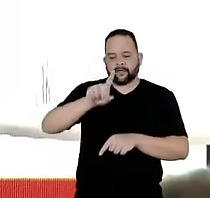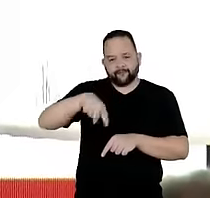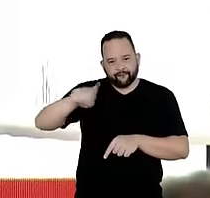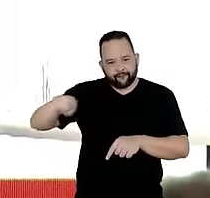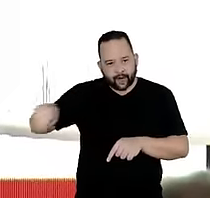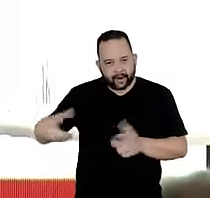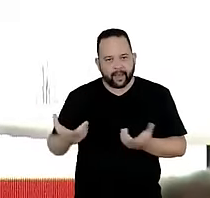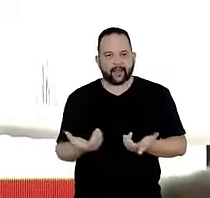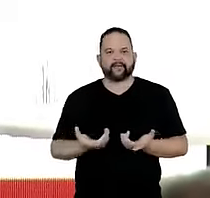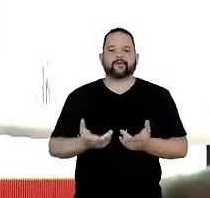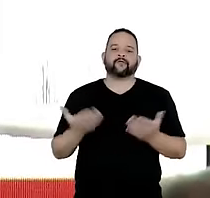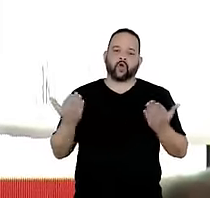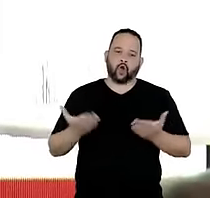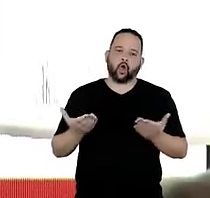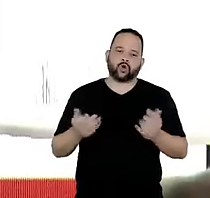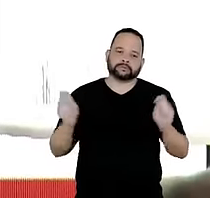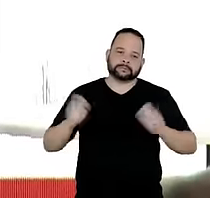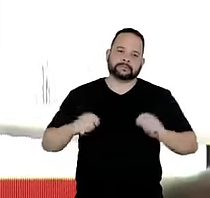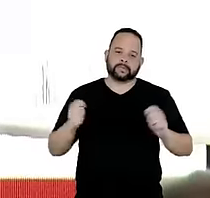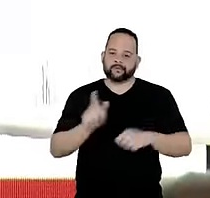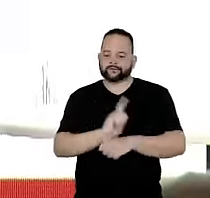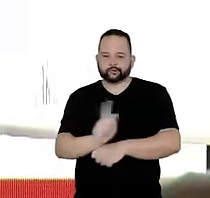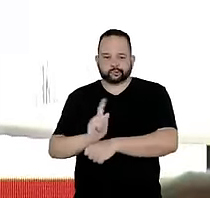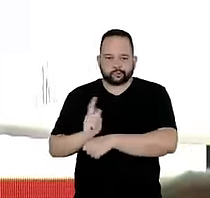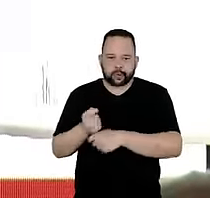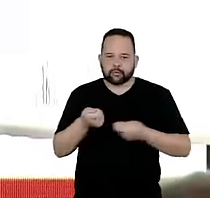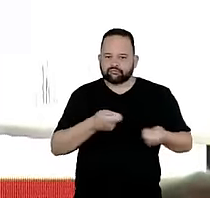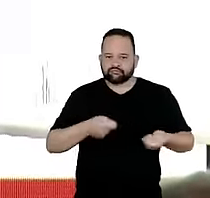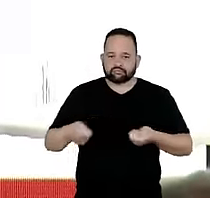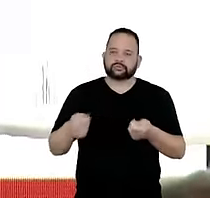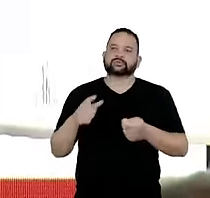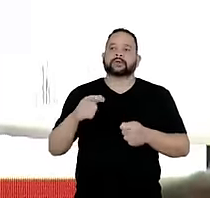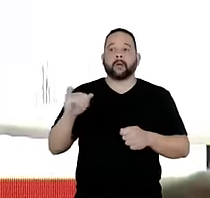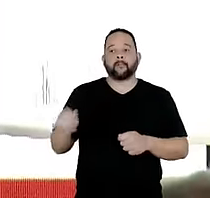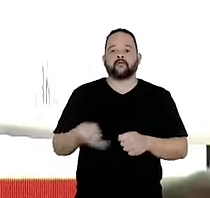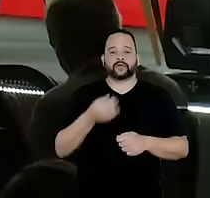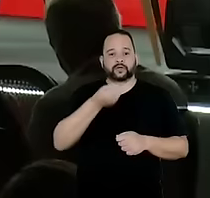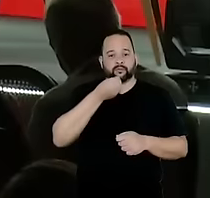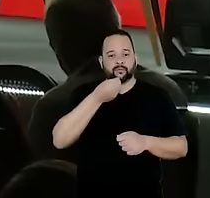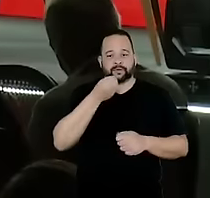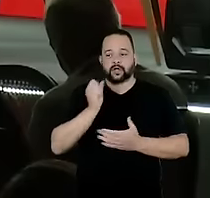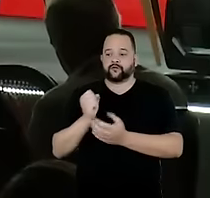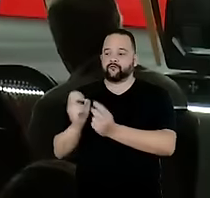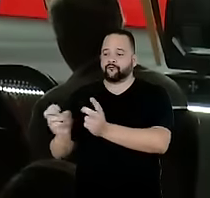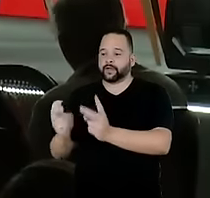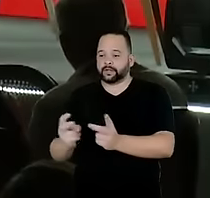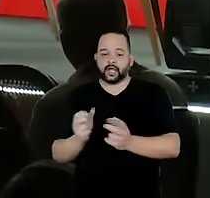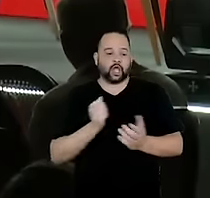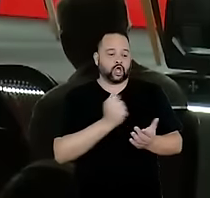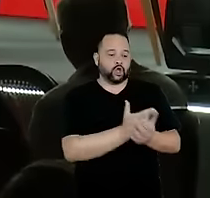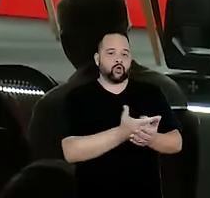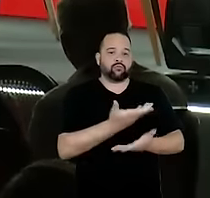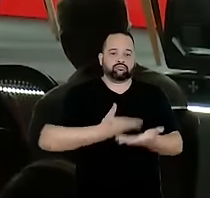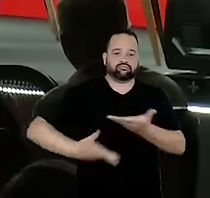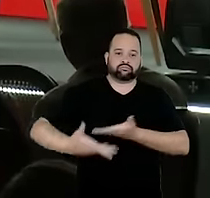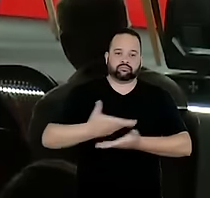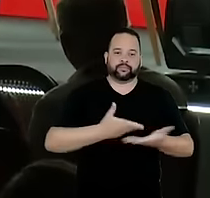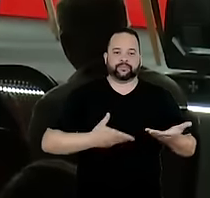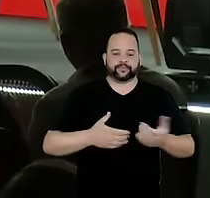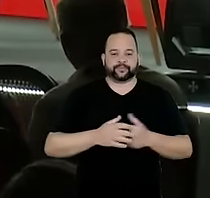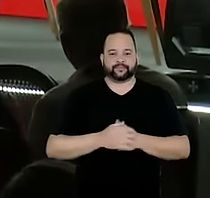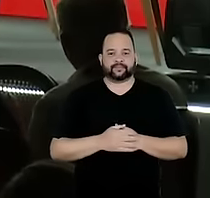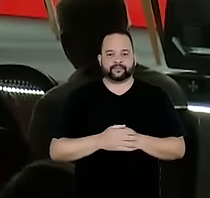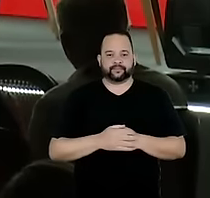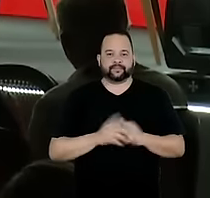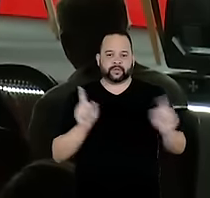gestão olhando enfim tendo mais oportunidades de vender ou comprar no mercado secundário então de forma aqui resumida né pegando a